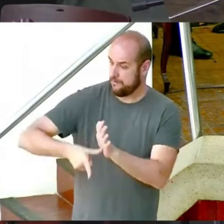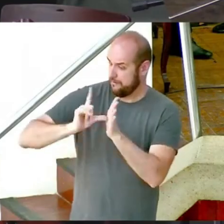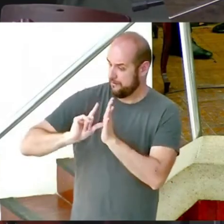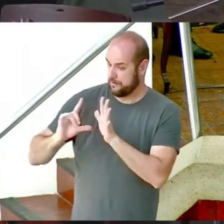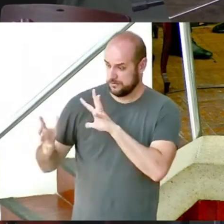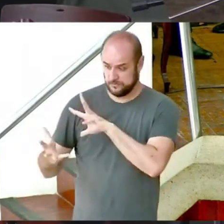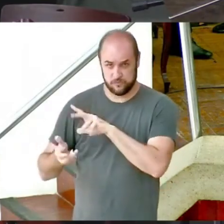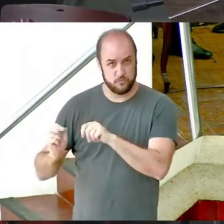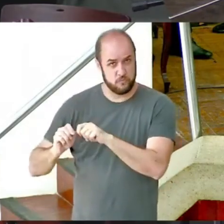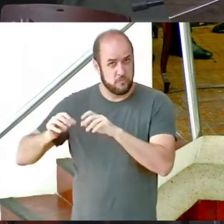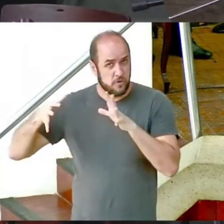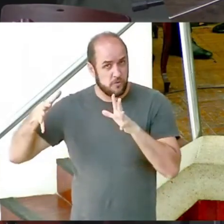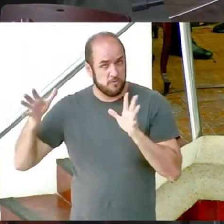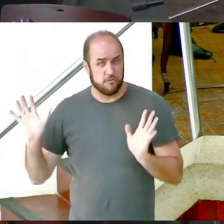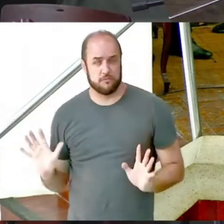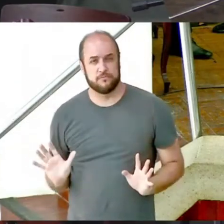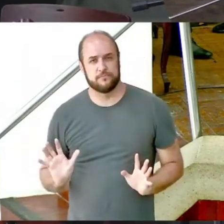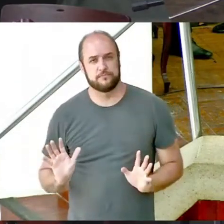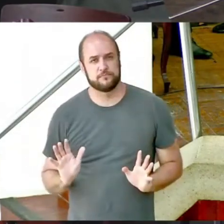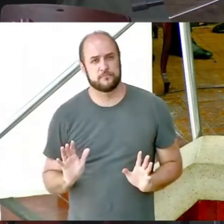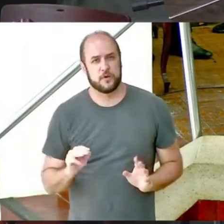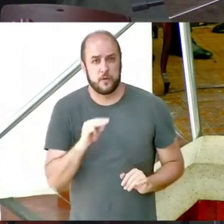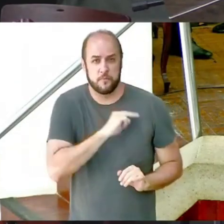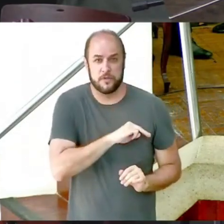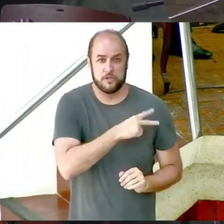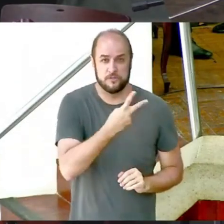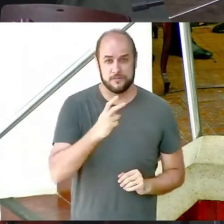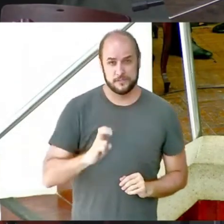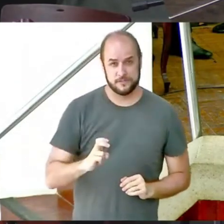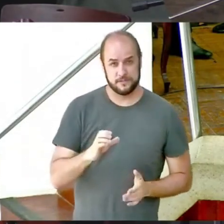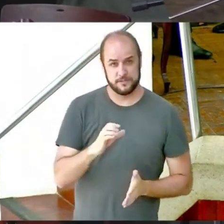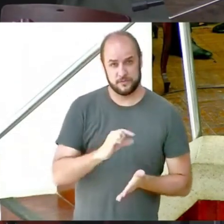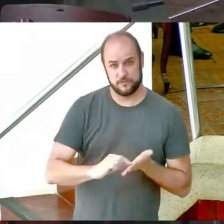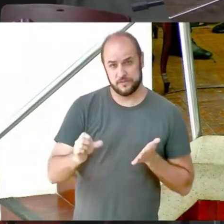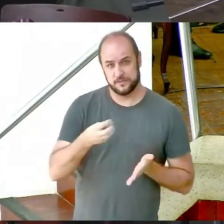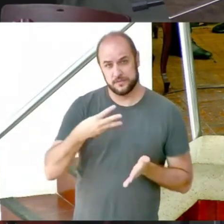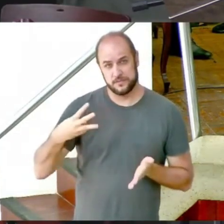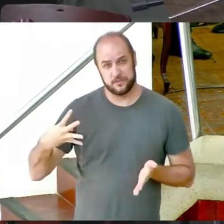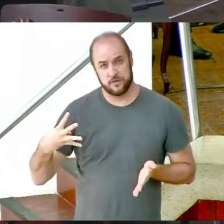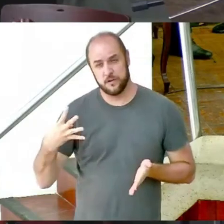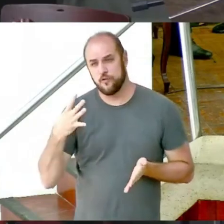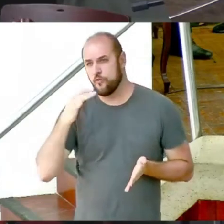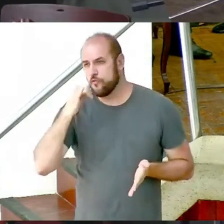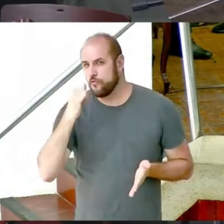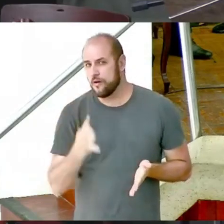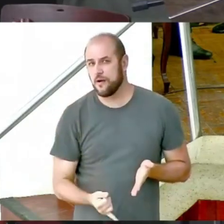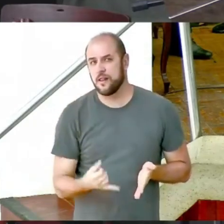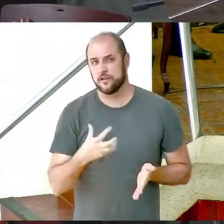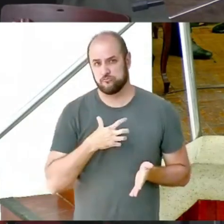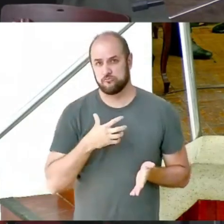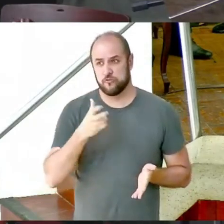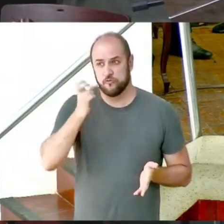mundo. Mateus 25, 34, então, nos fala deste aspecto do